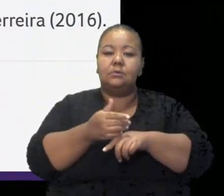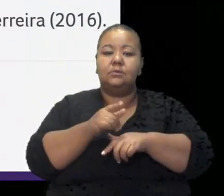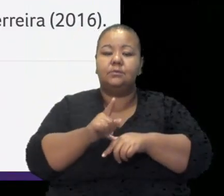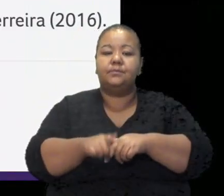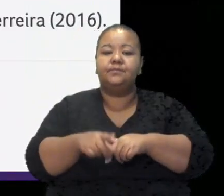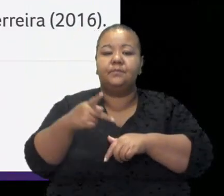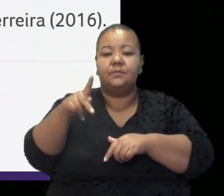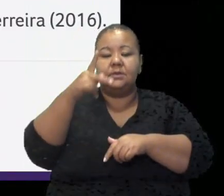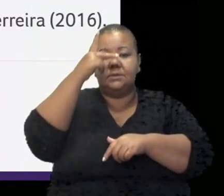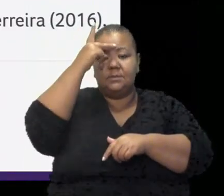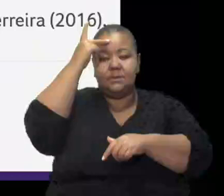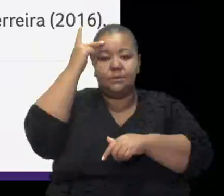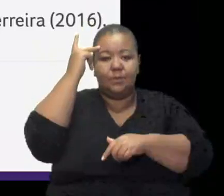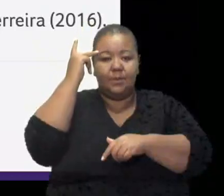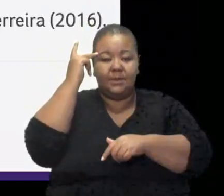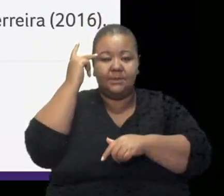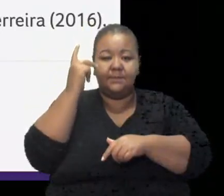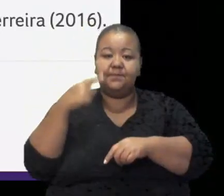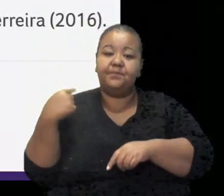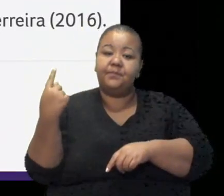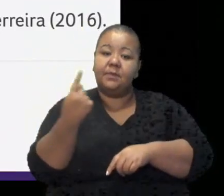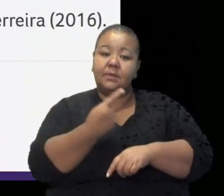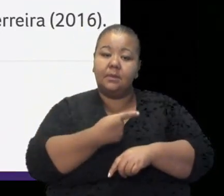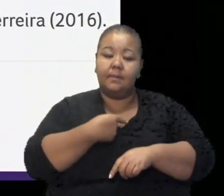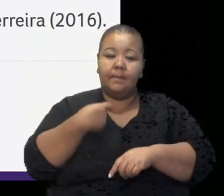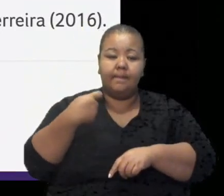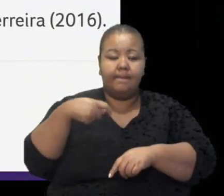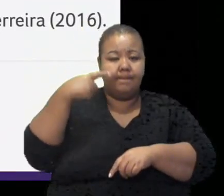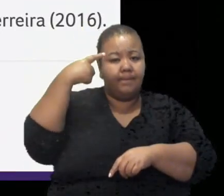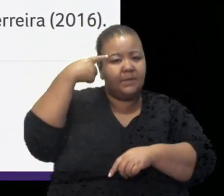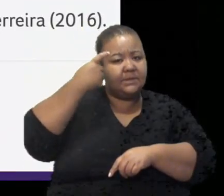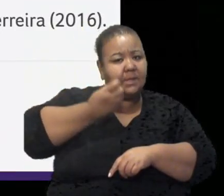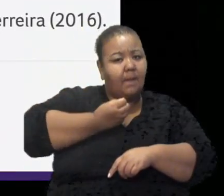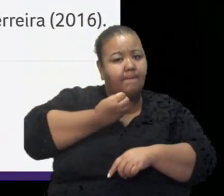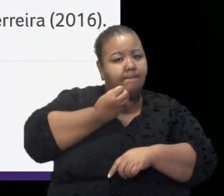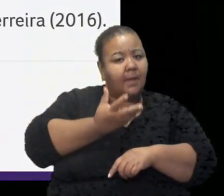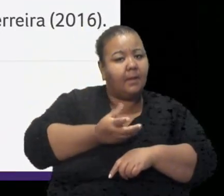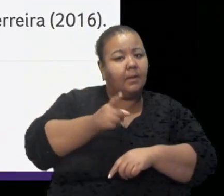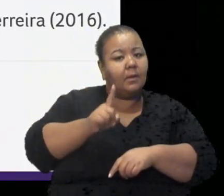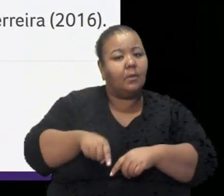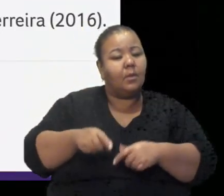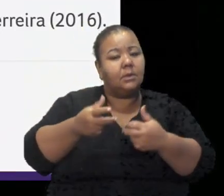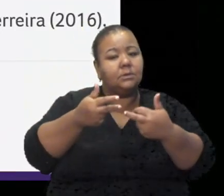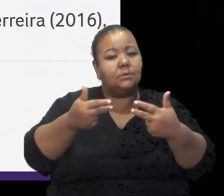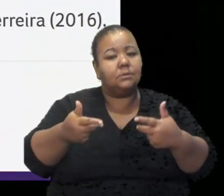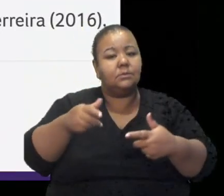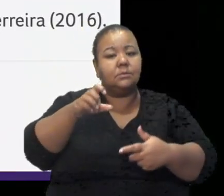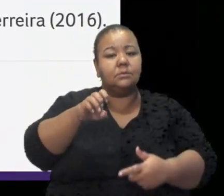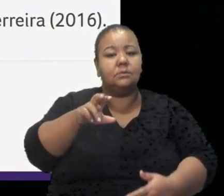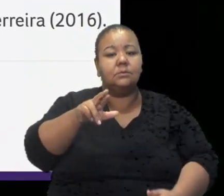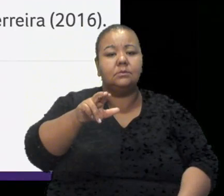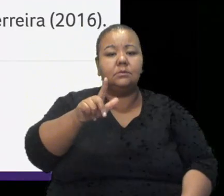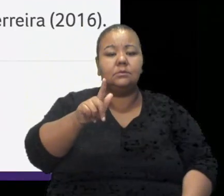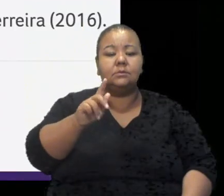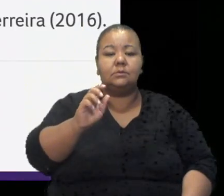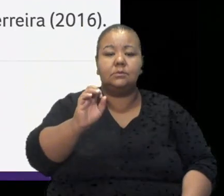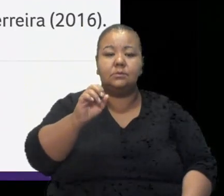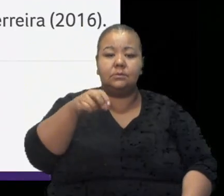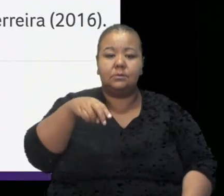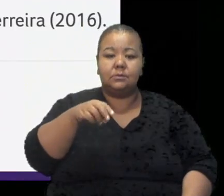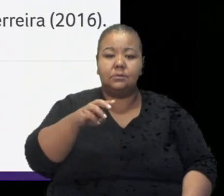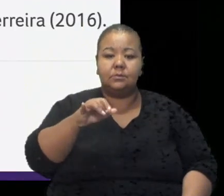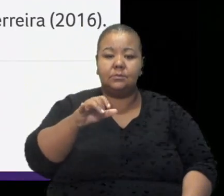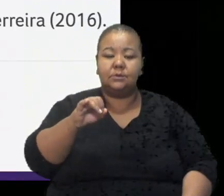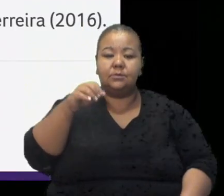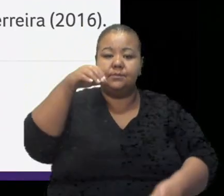para essas pessoas. Então a gente tem que pensar muito bem quais são os elementos ergonômicos que a gente vai fazer dentro